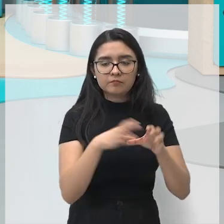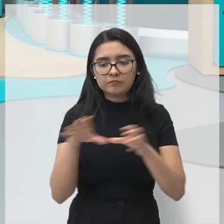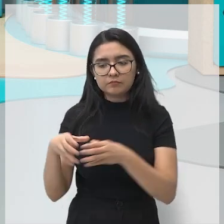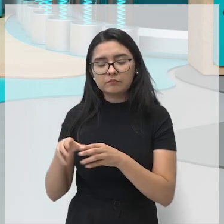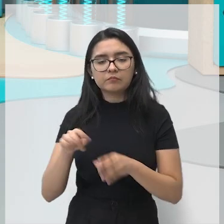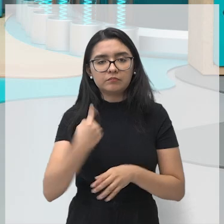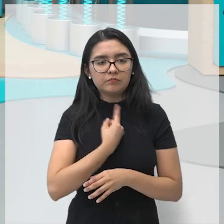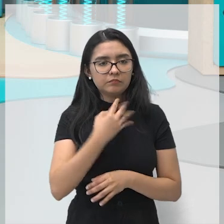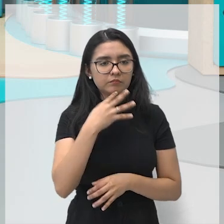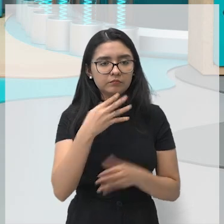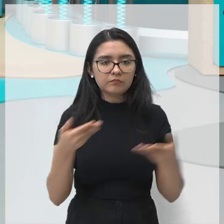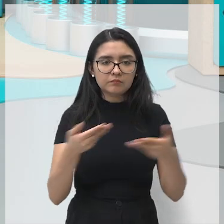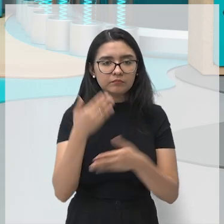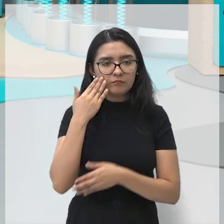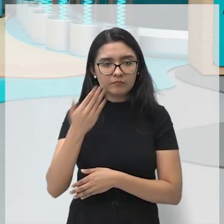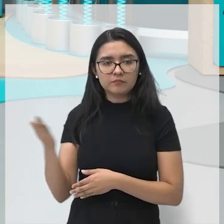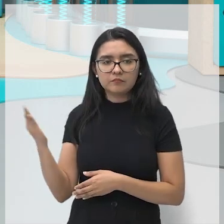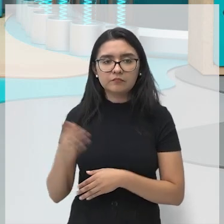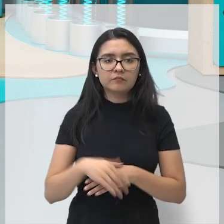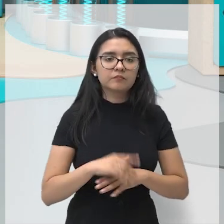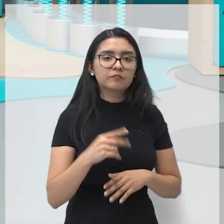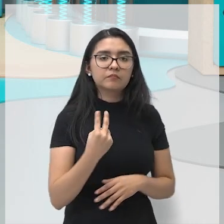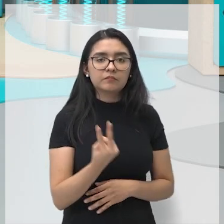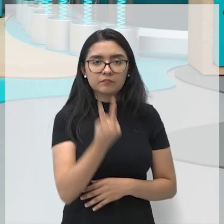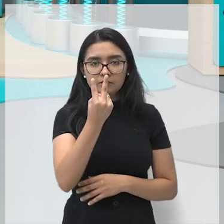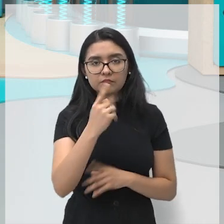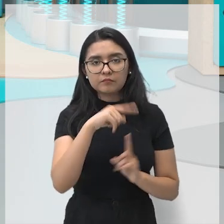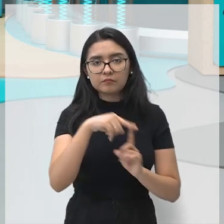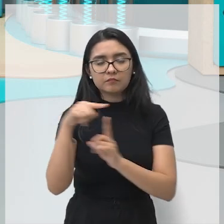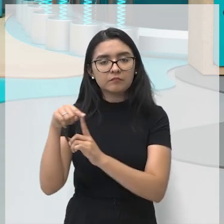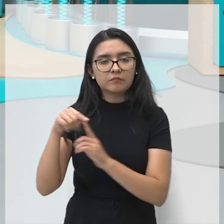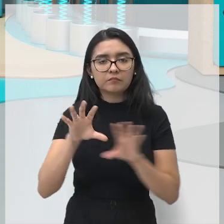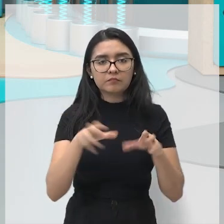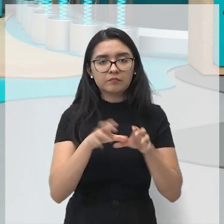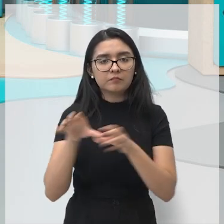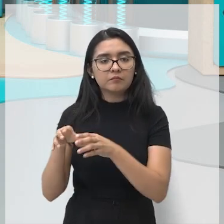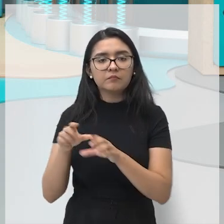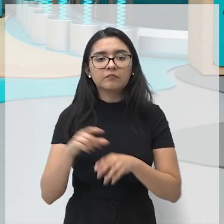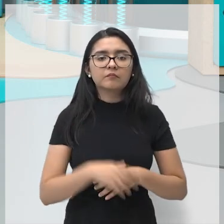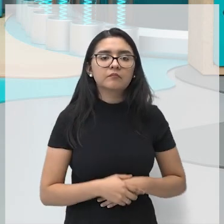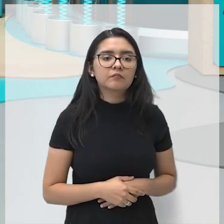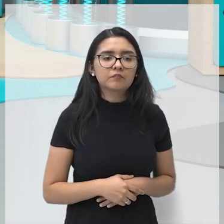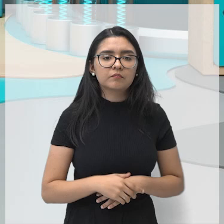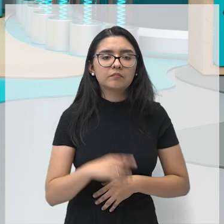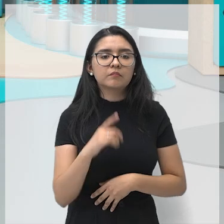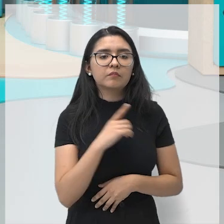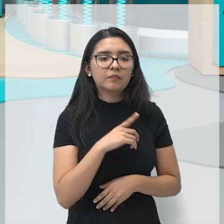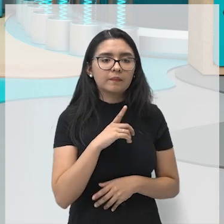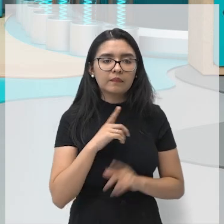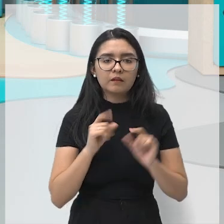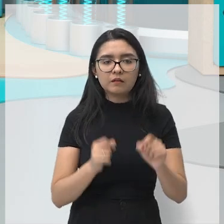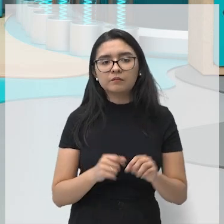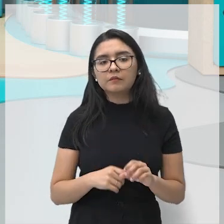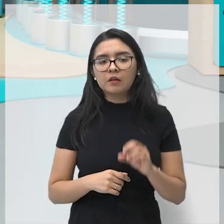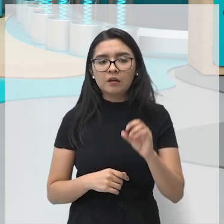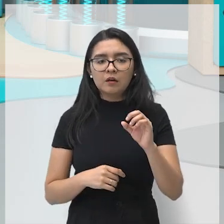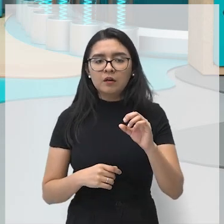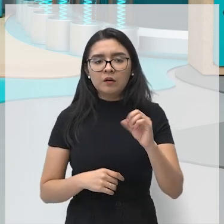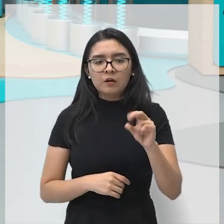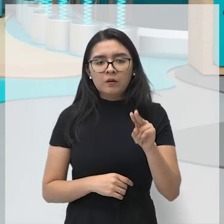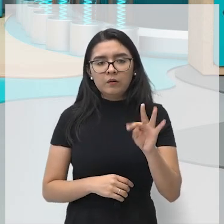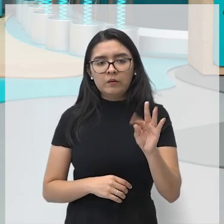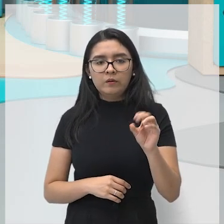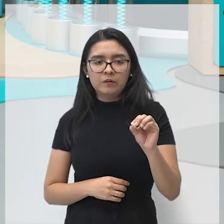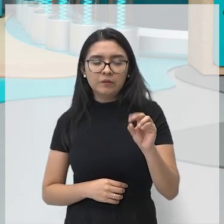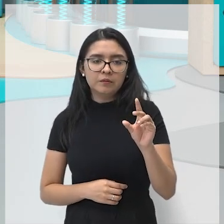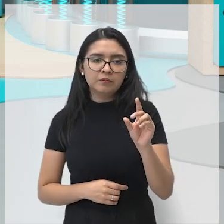que é o que a gente conhece agora. Olha só, existem basicamente duas modalidades do parkour, o parkour outdoor e o parkour indoor.